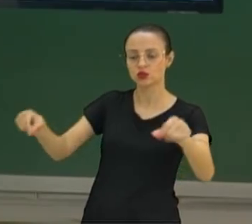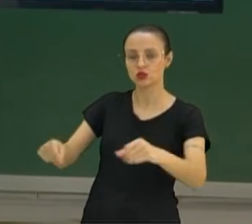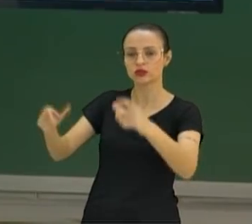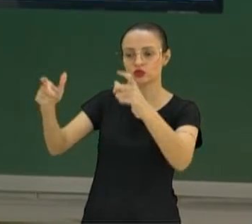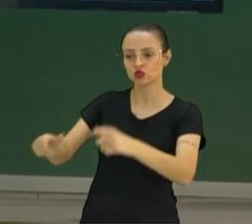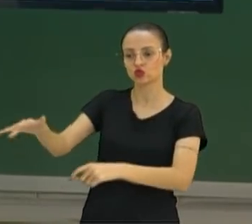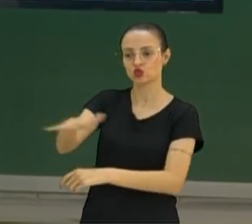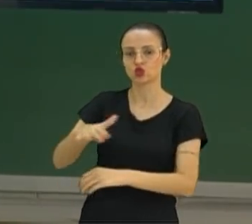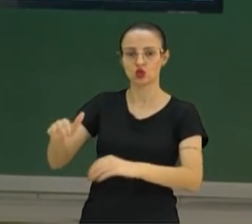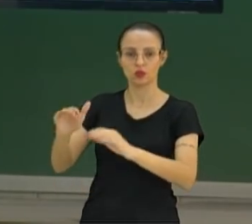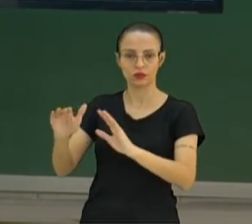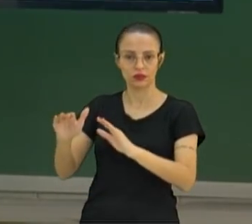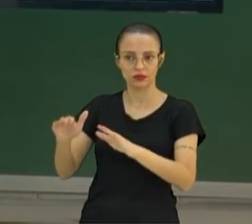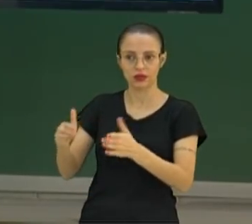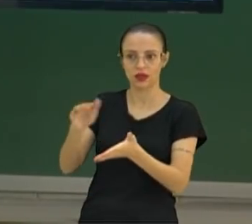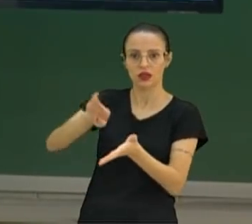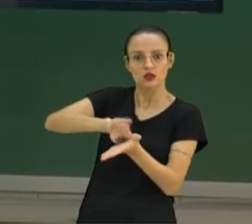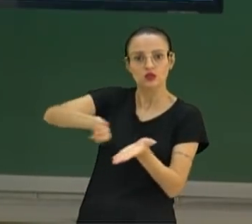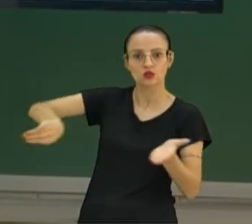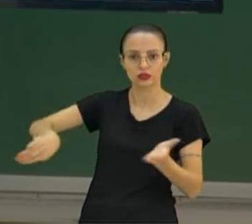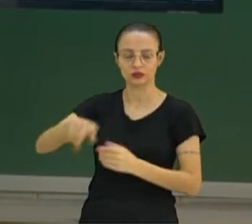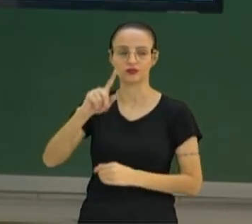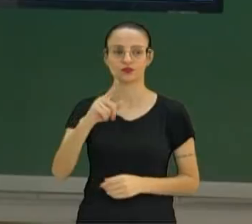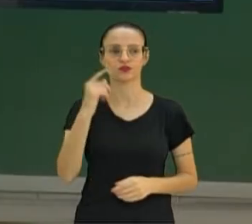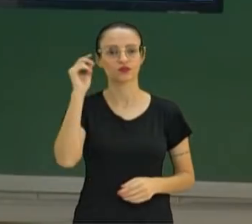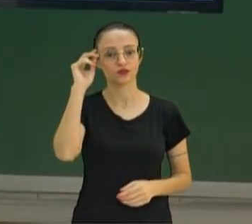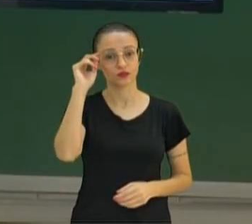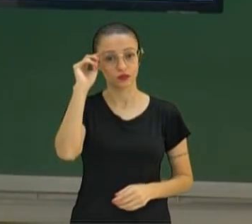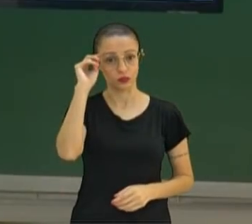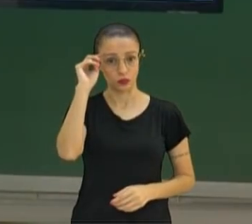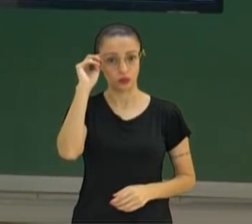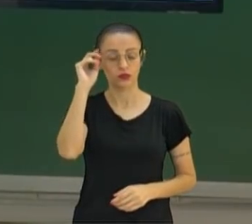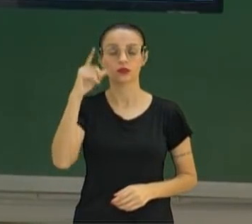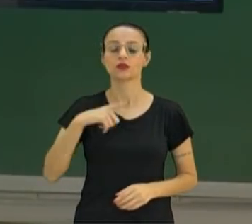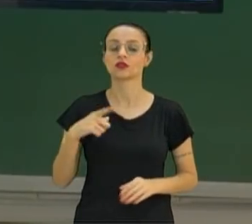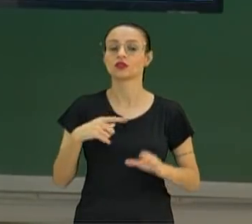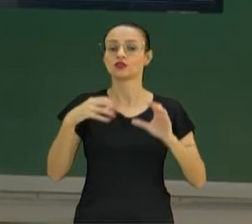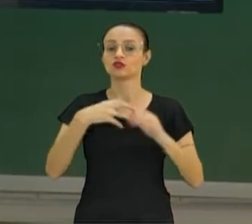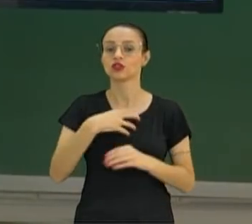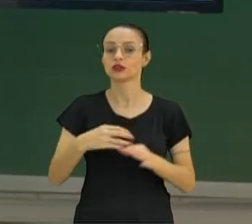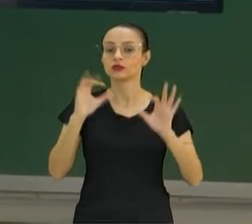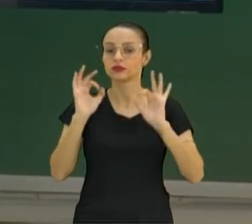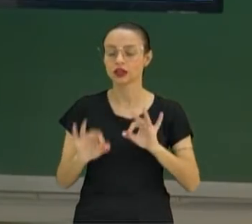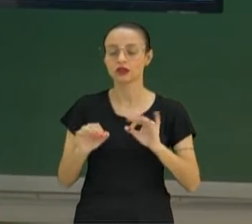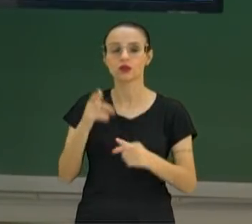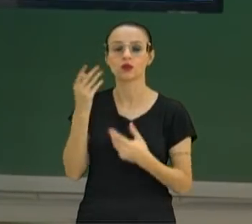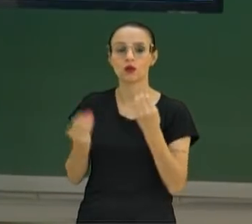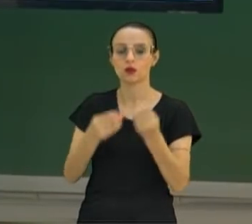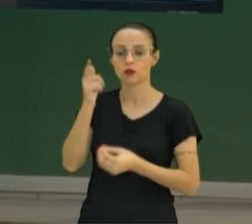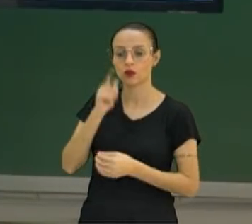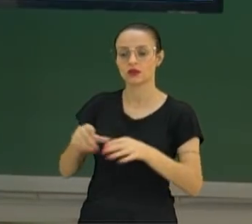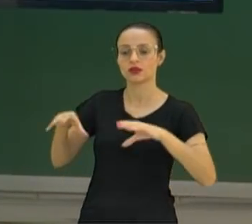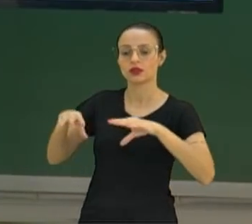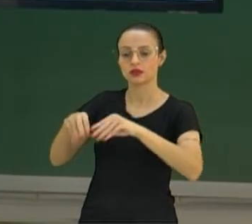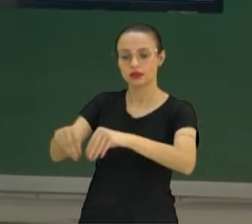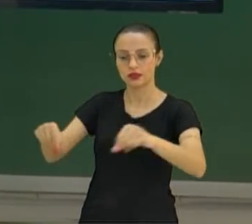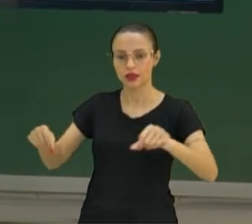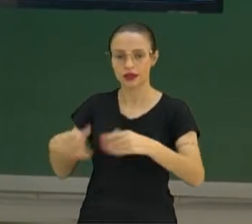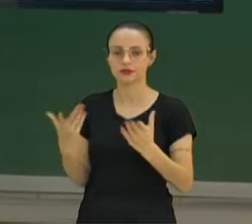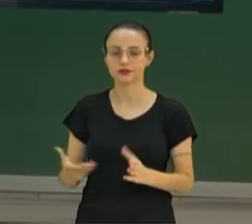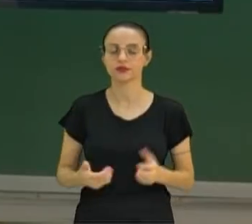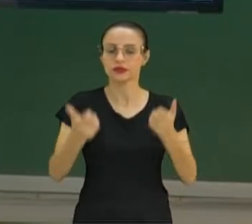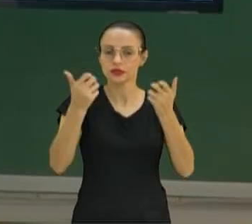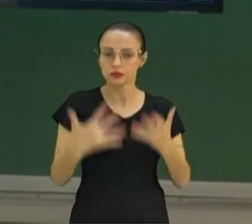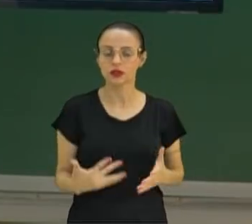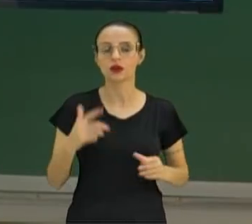grupos socialmente excluídos, né? Então, estabelecia o meio correto de adquirir a propriedade da terra. Dizia